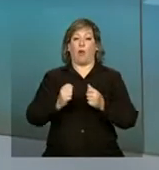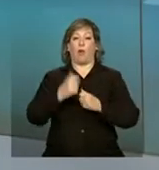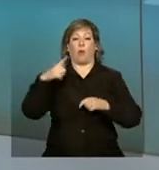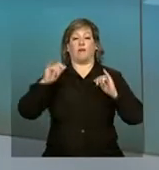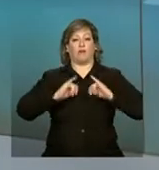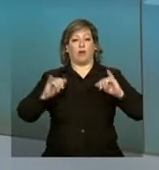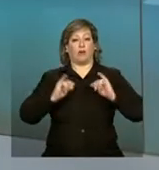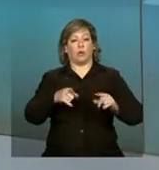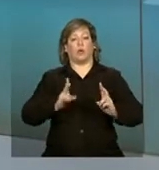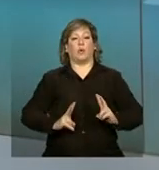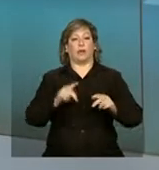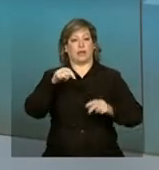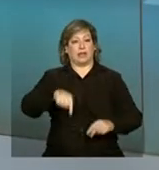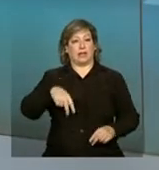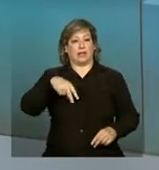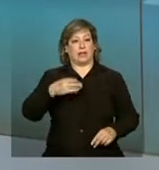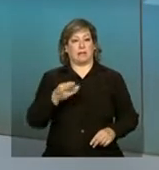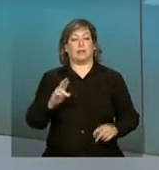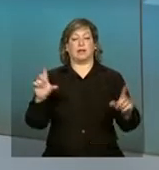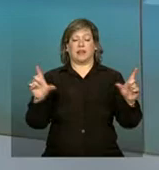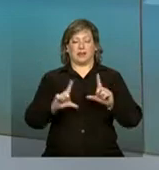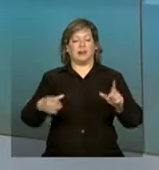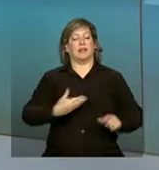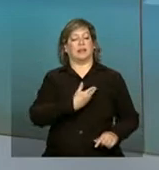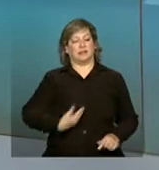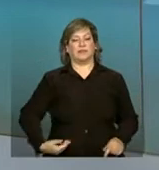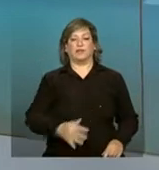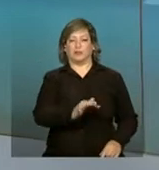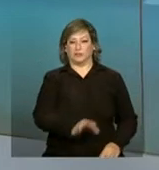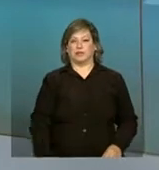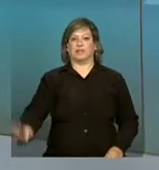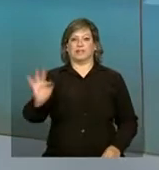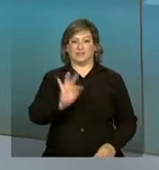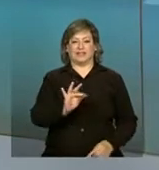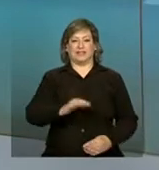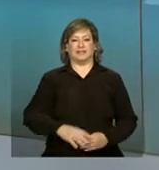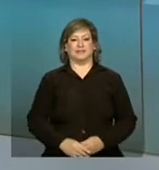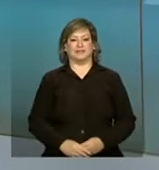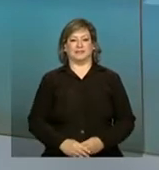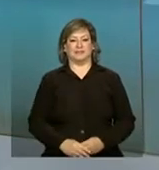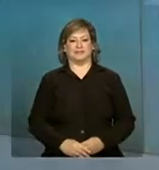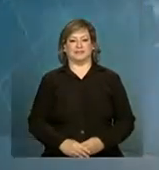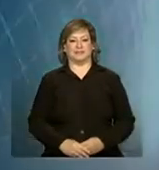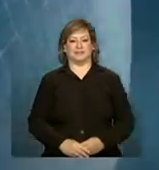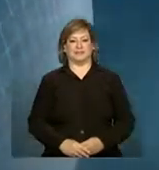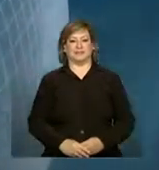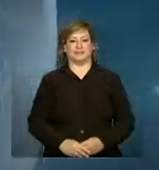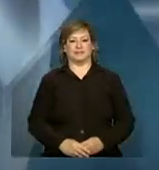com outras informações. Continue com a gente aqui na NBR, a TV do Governo Federal.